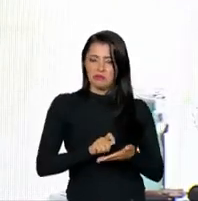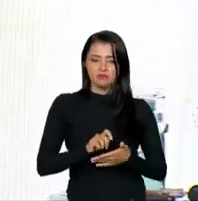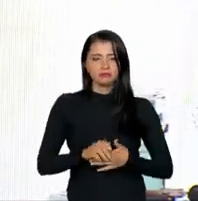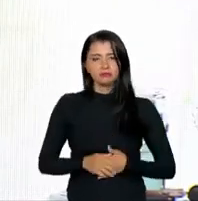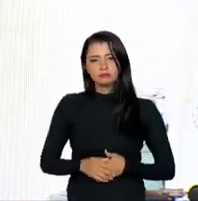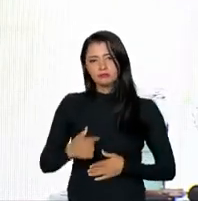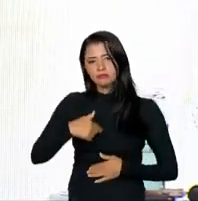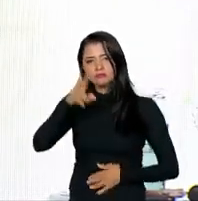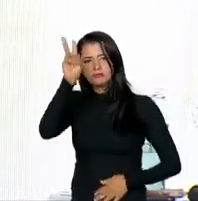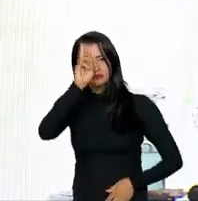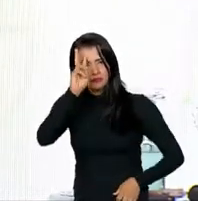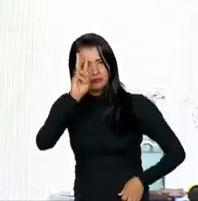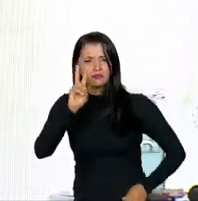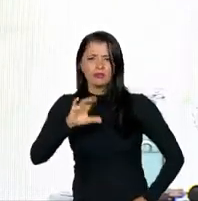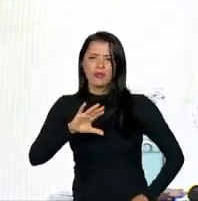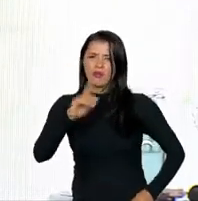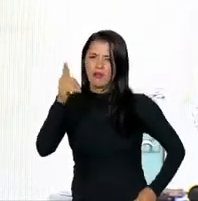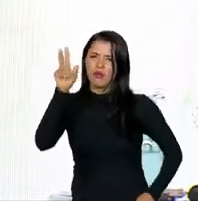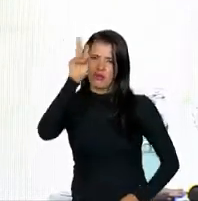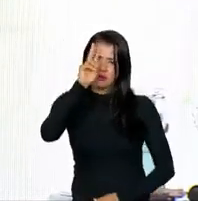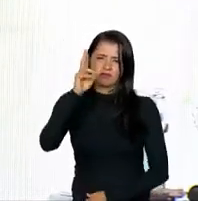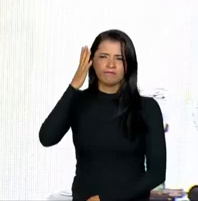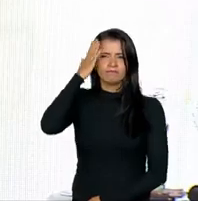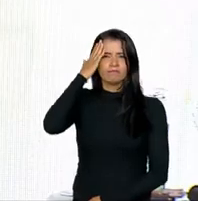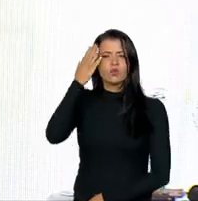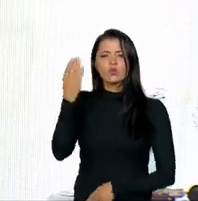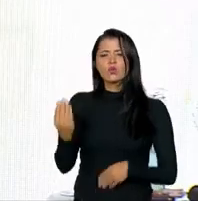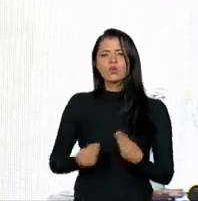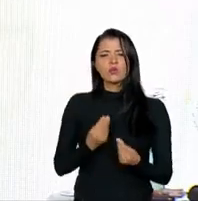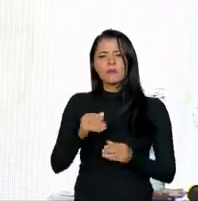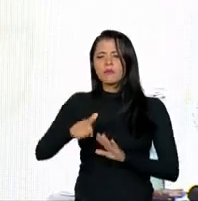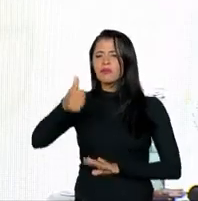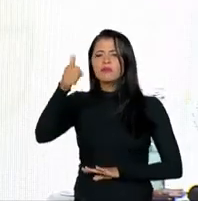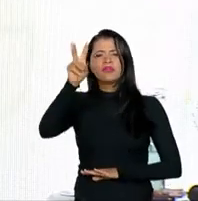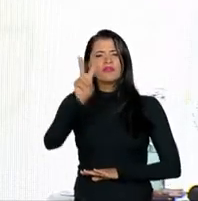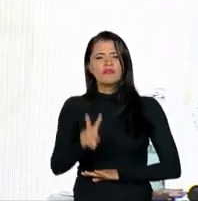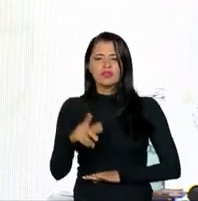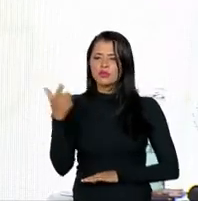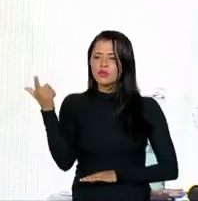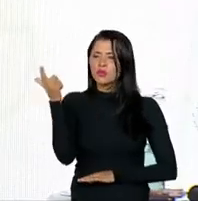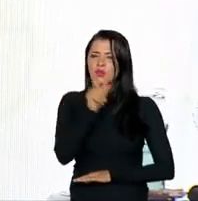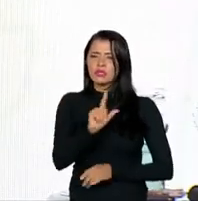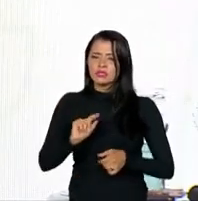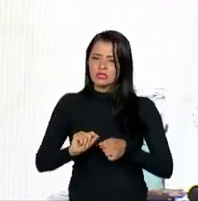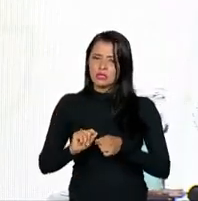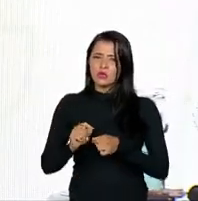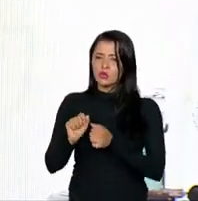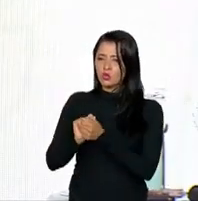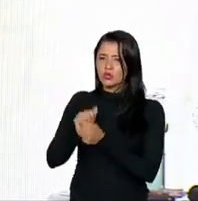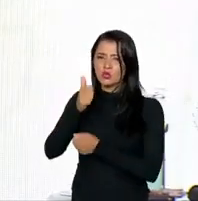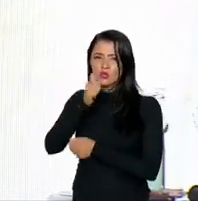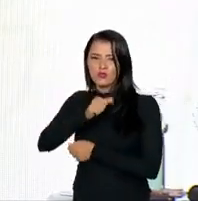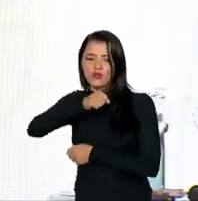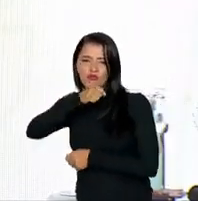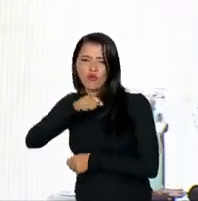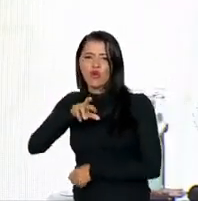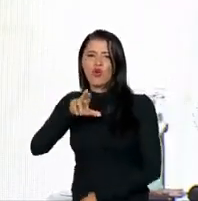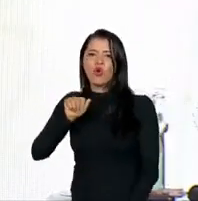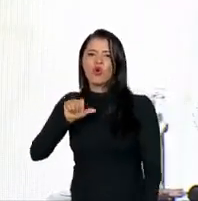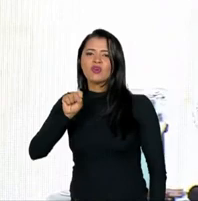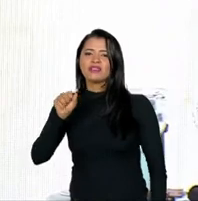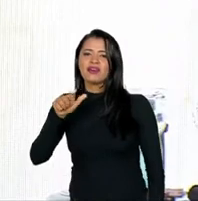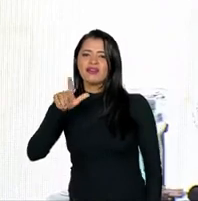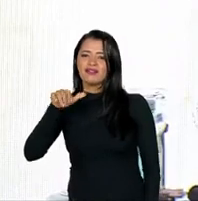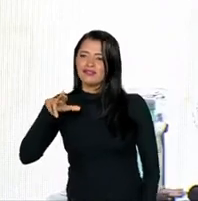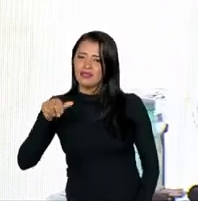lembro, assim, claramente na minha cabeça, a primeira vez que a gente conseguiu fazer com que a minha avó, Rosalina, escrevesse o